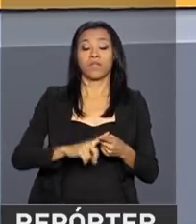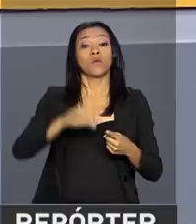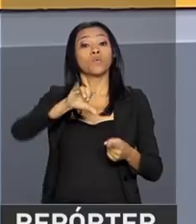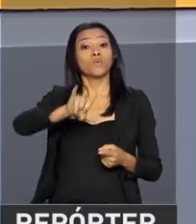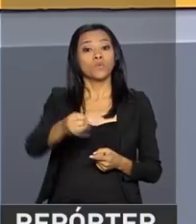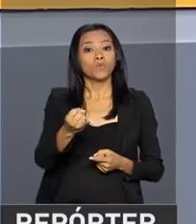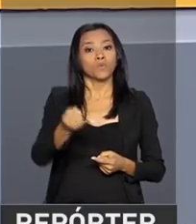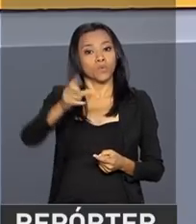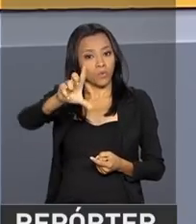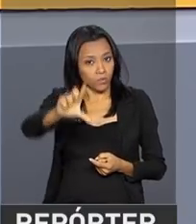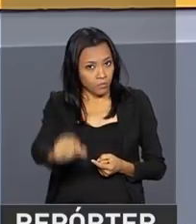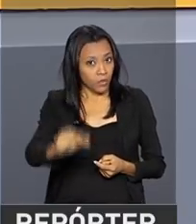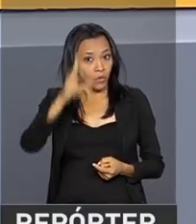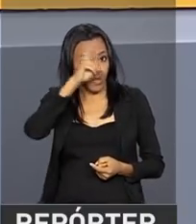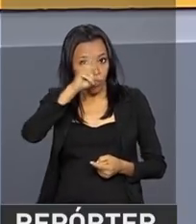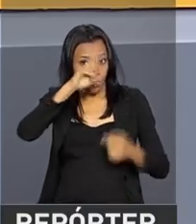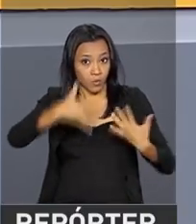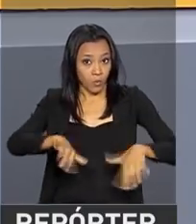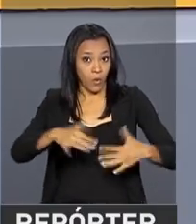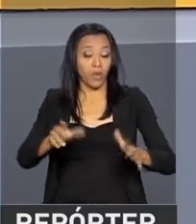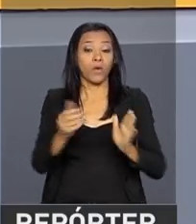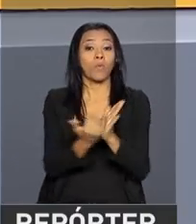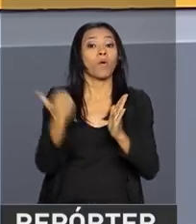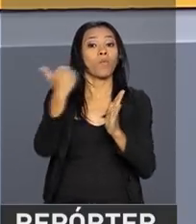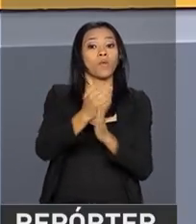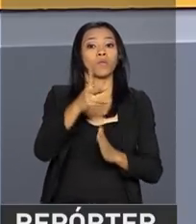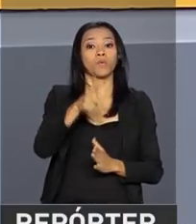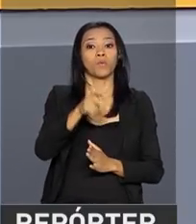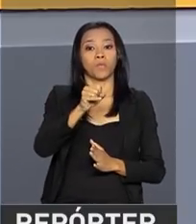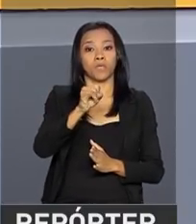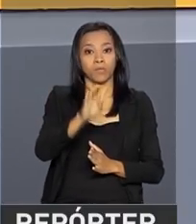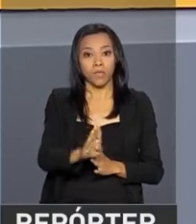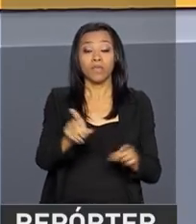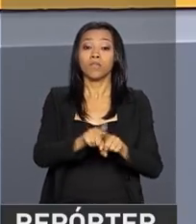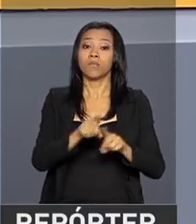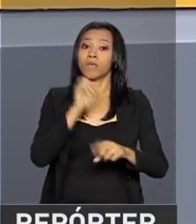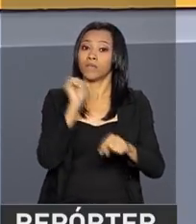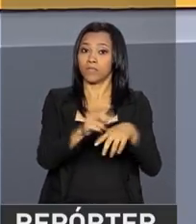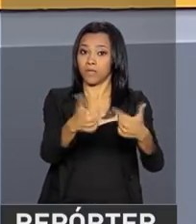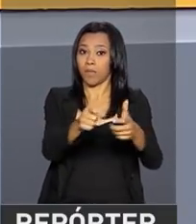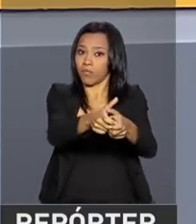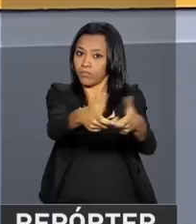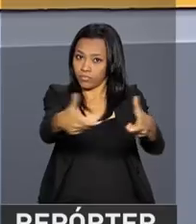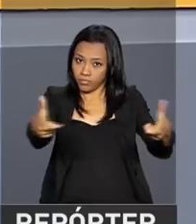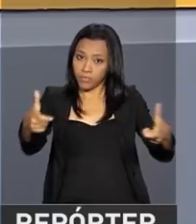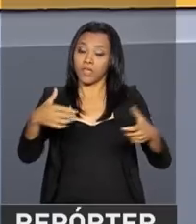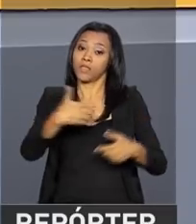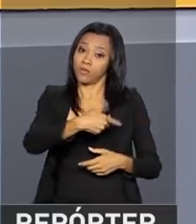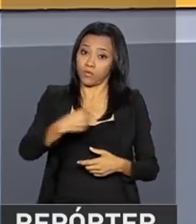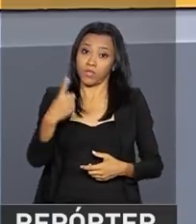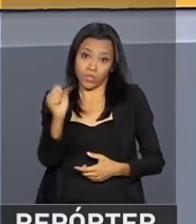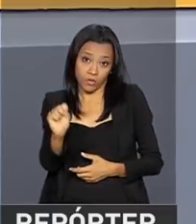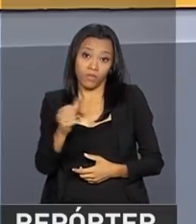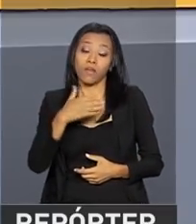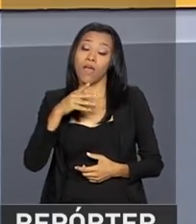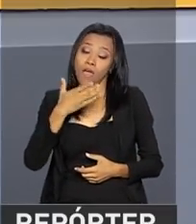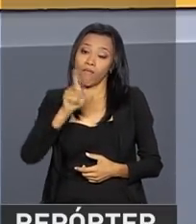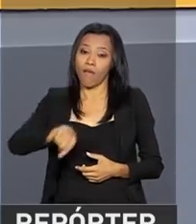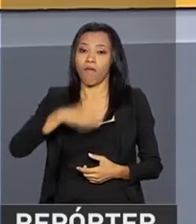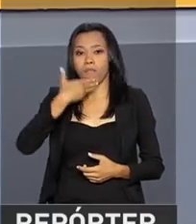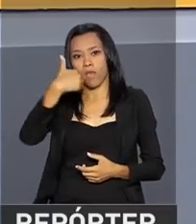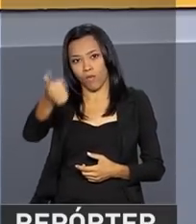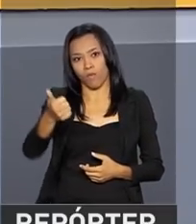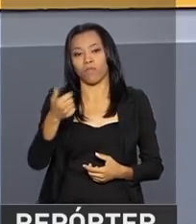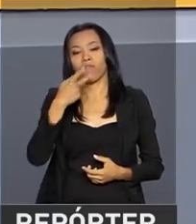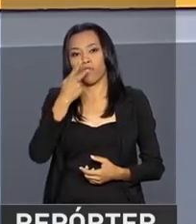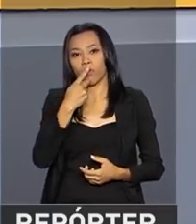da história e crescimento do pib e dos empregos com as reformas em curso 2018 será muito melhor afirmou o ministro